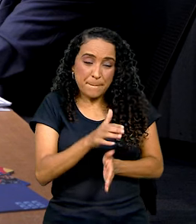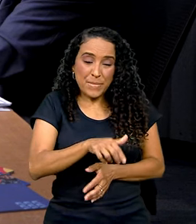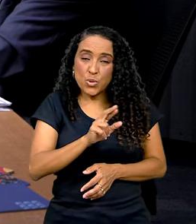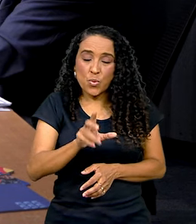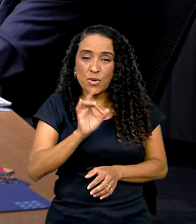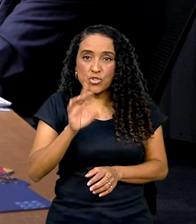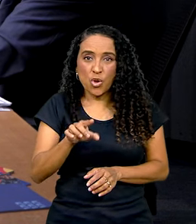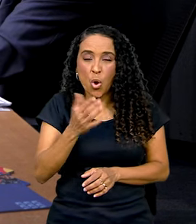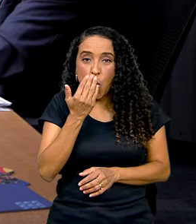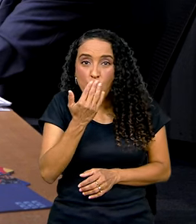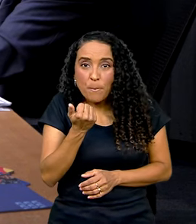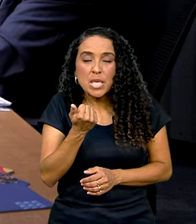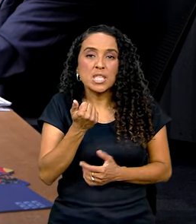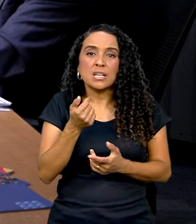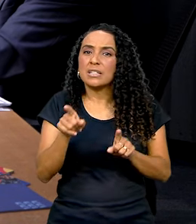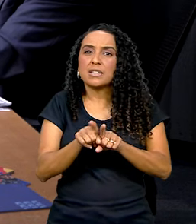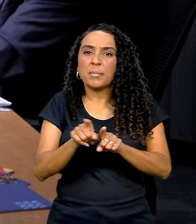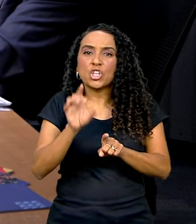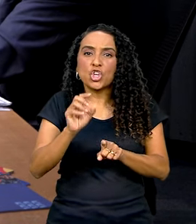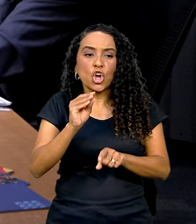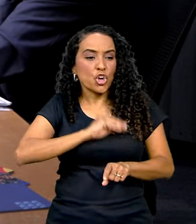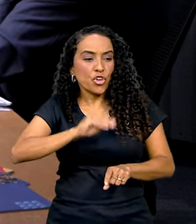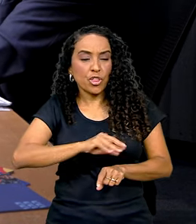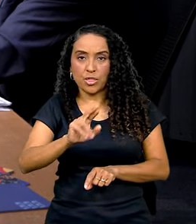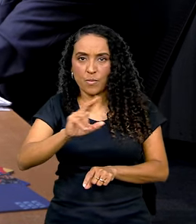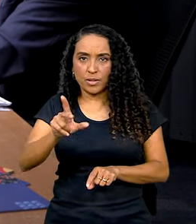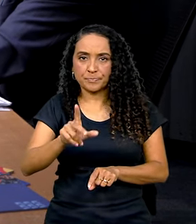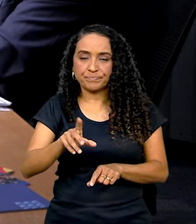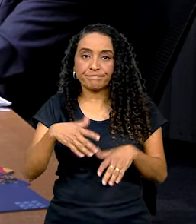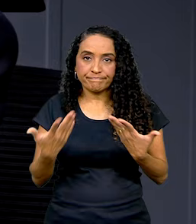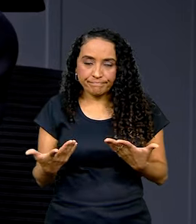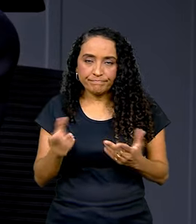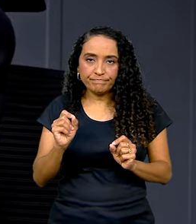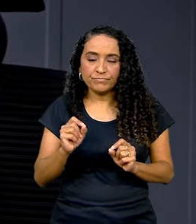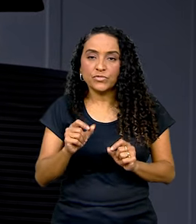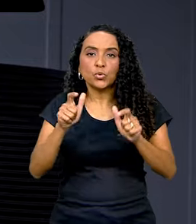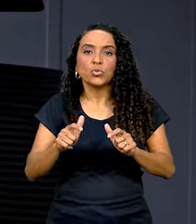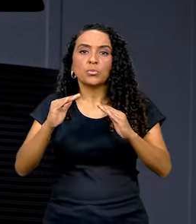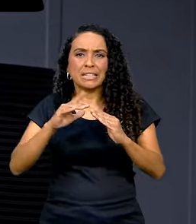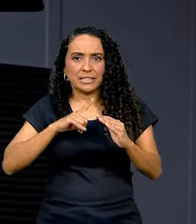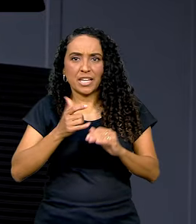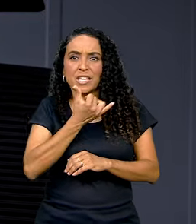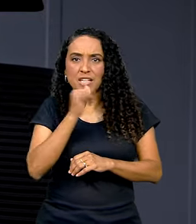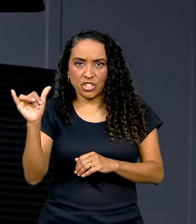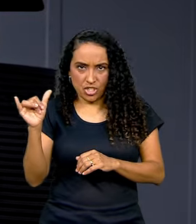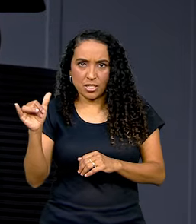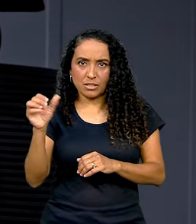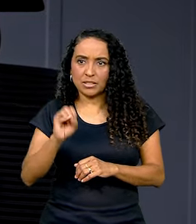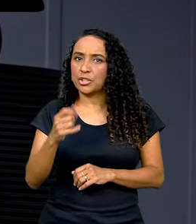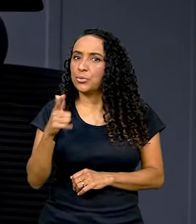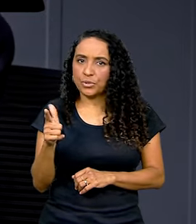pobreza ela não é só comida e nem é só renda né ou seja onde mora tem